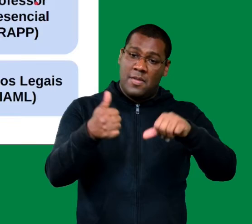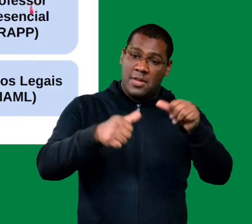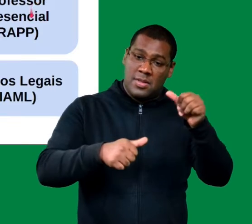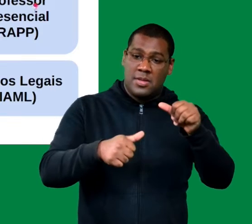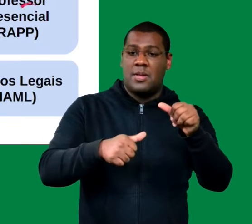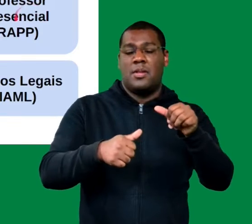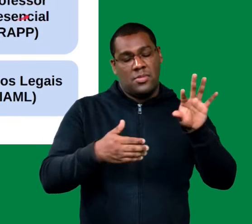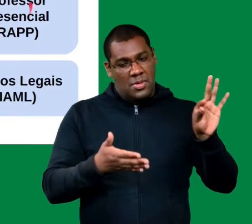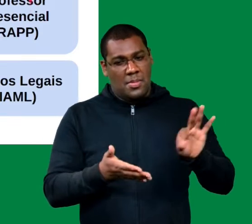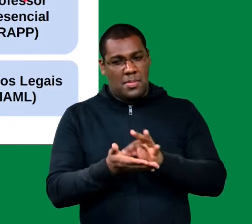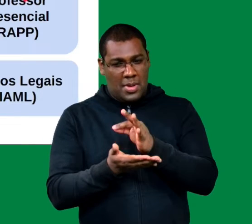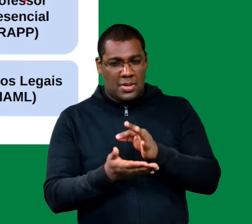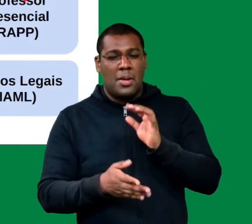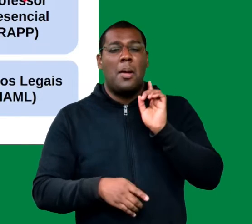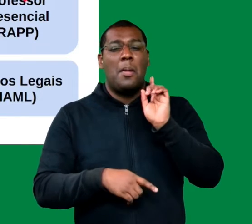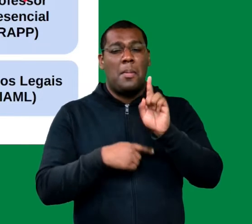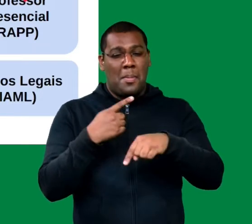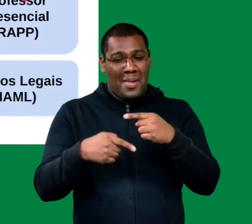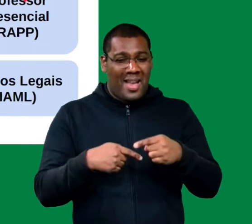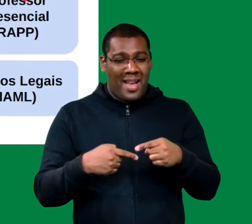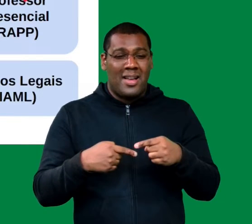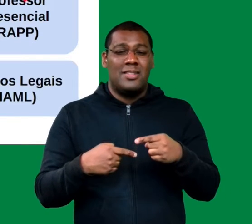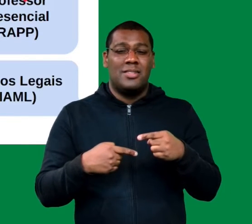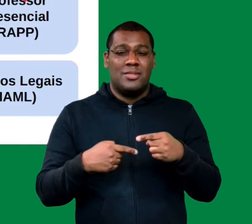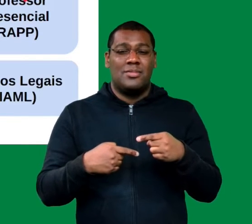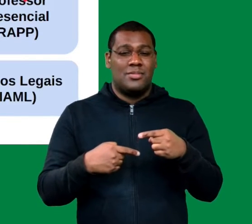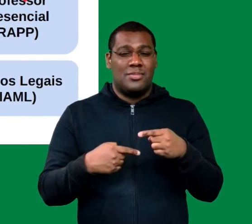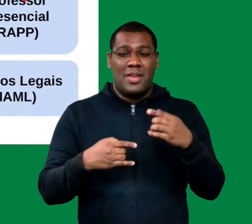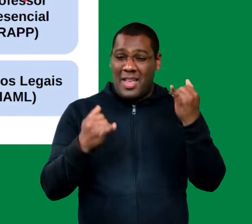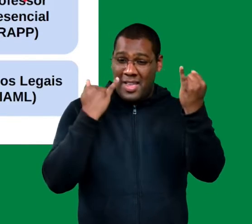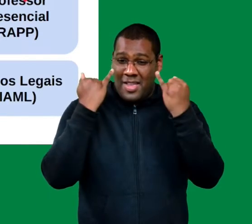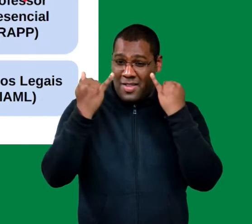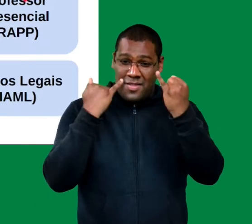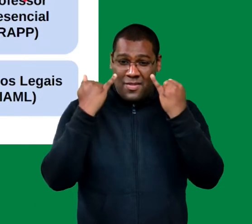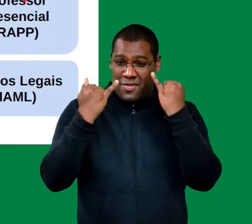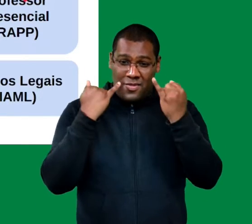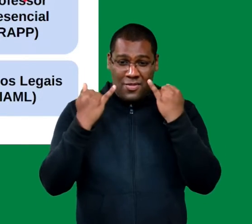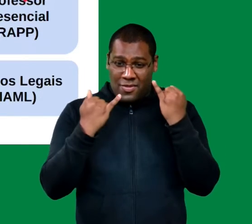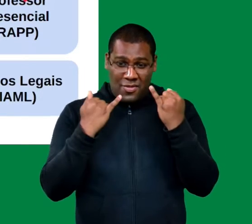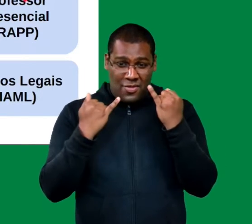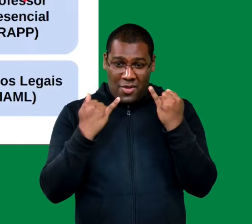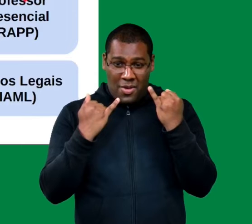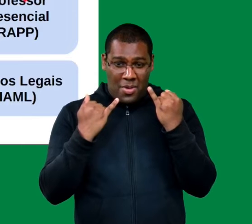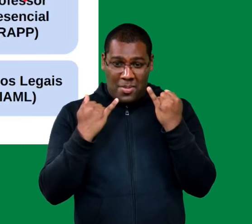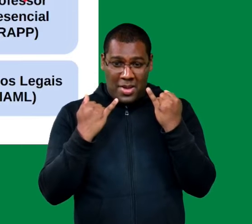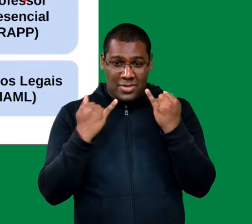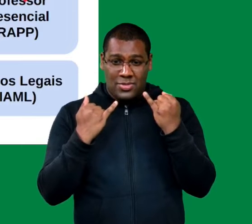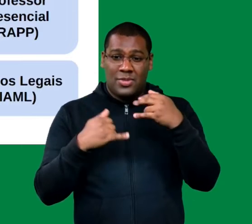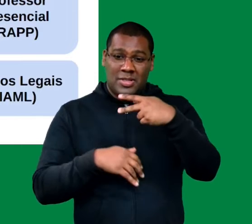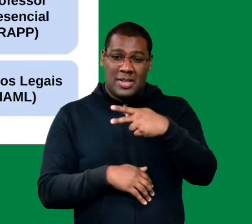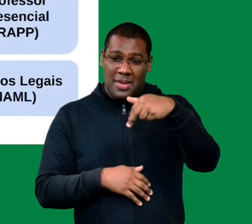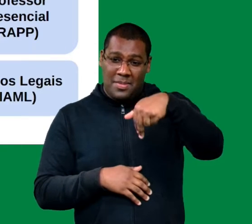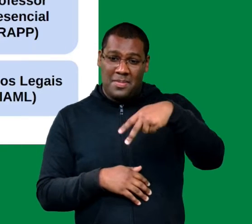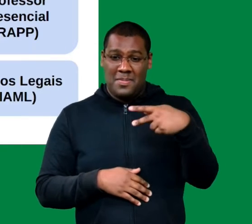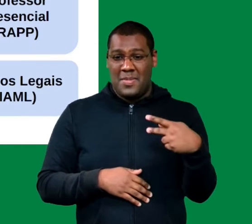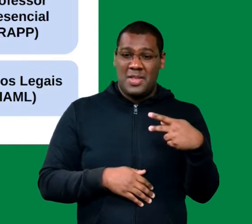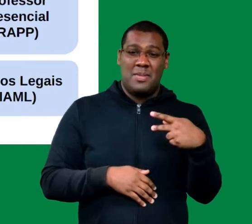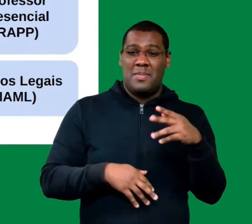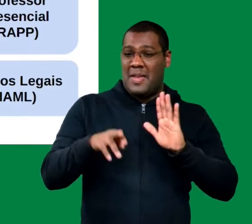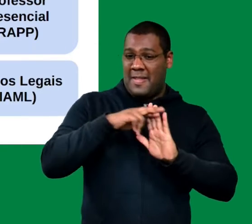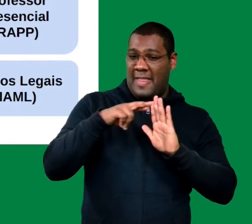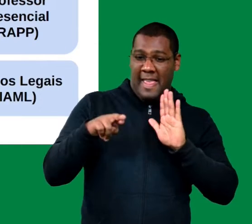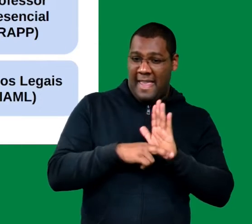nesse detalhamento aqui nessa apresentação. O nosso foco é nas regras da matriz orçamentária e não nas regras da